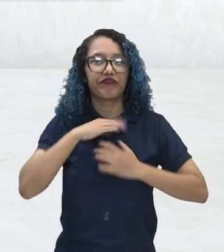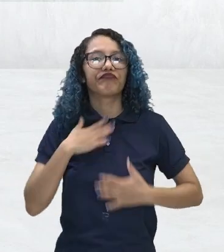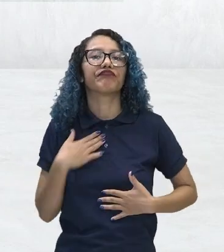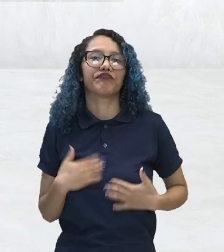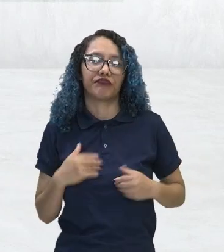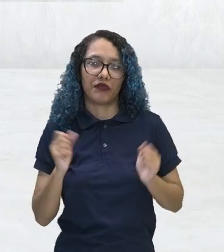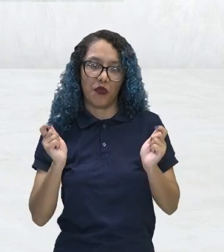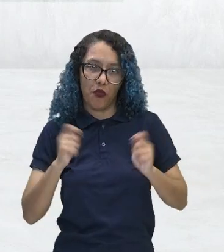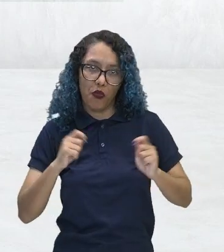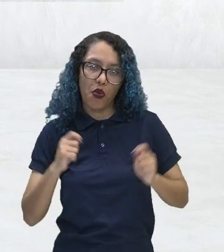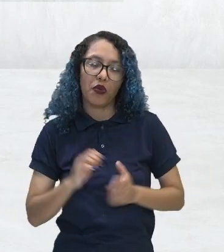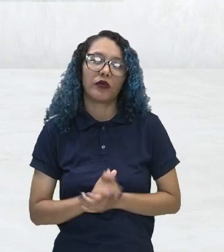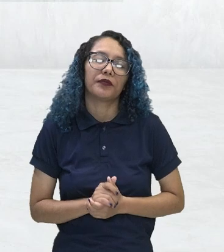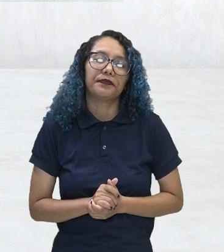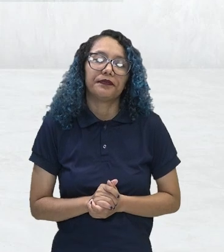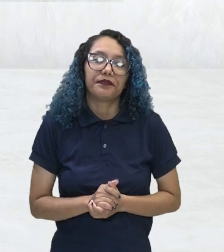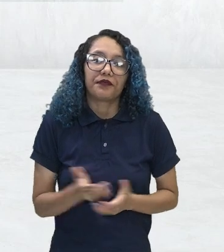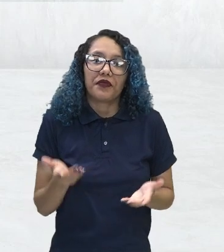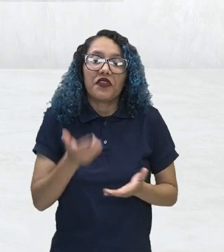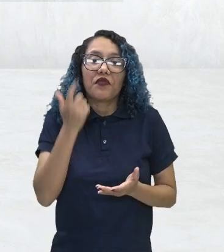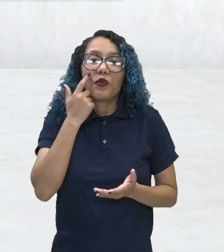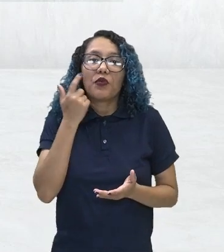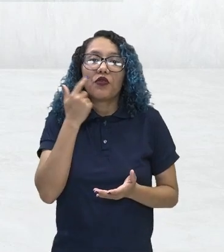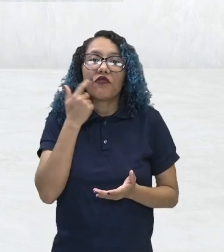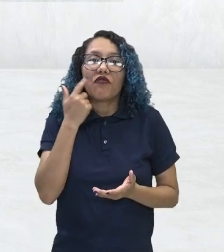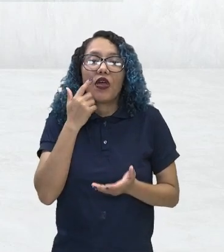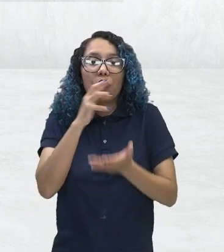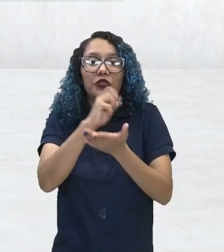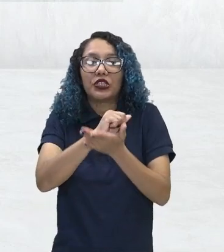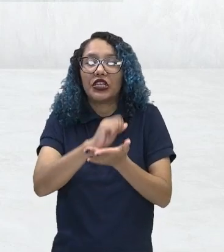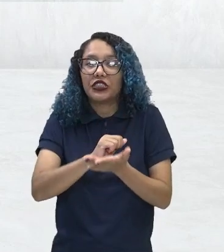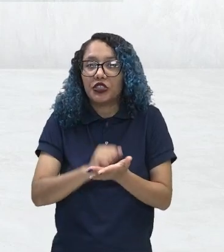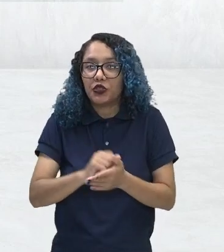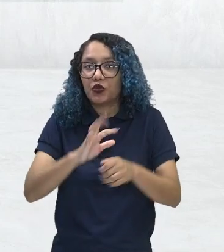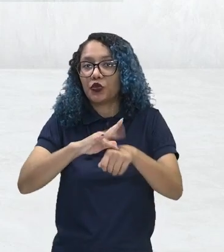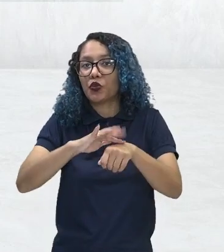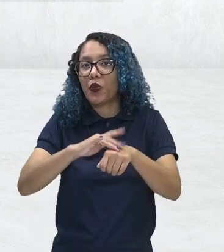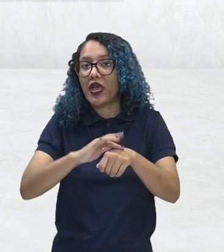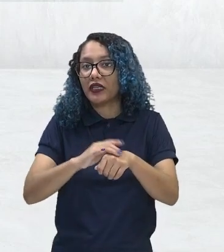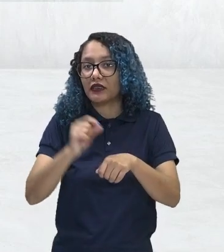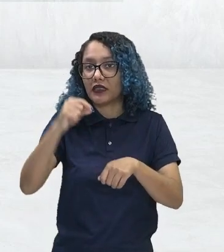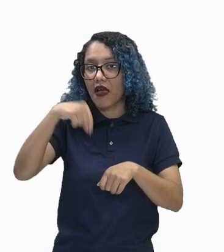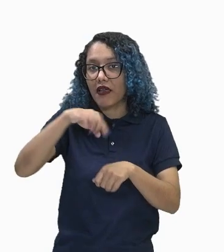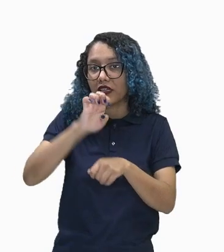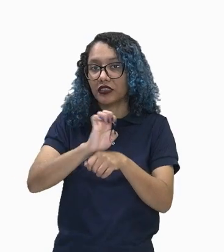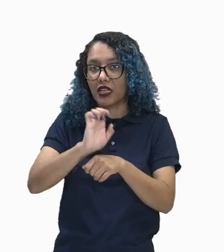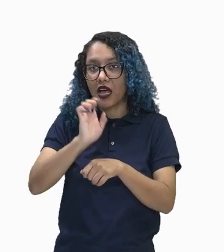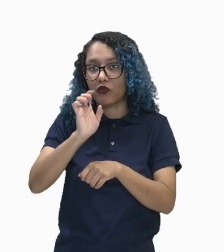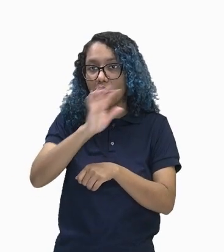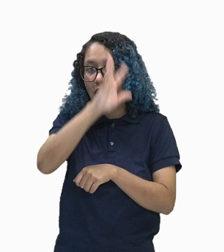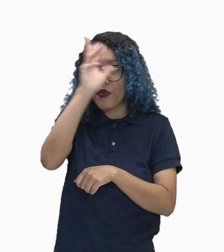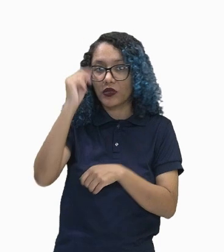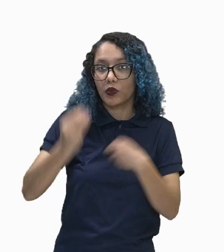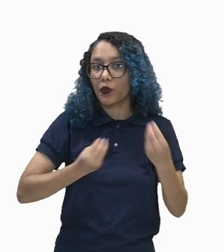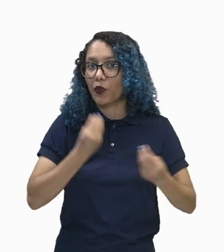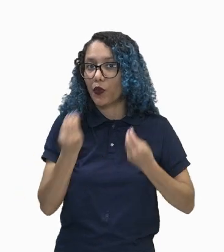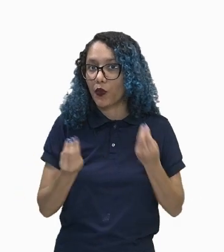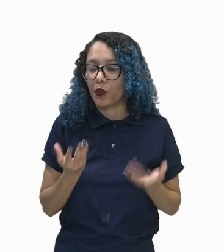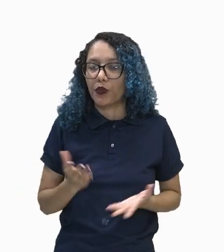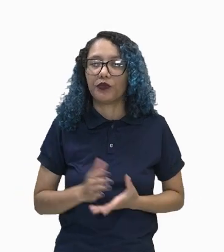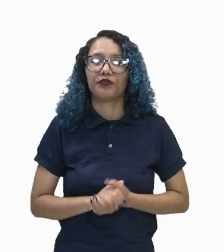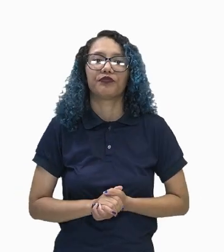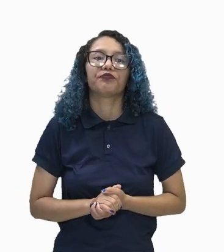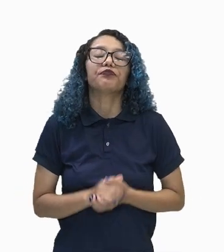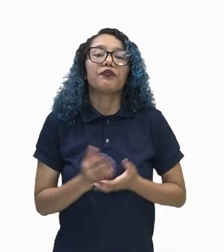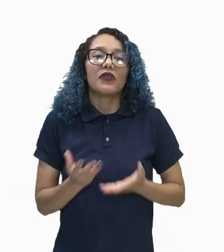está isso, né, a incidência dessas doenças no nosso estado. O Amazonas, né,